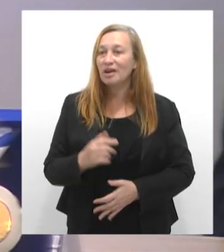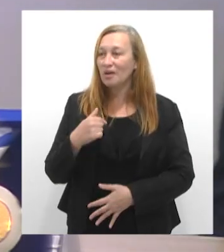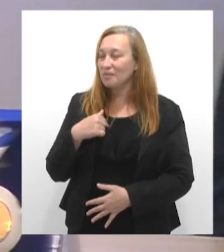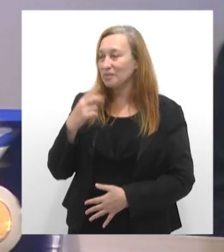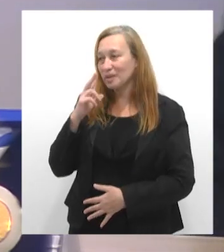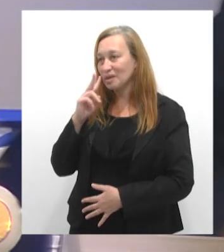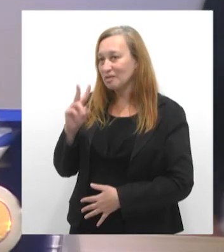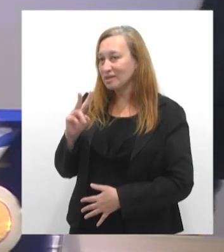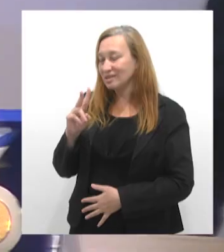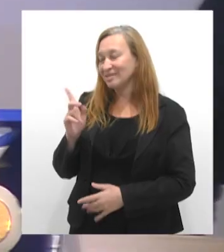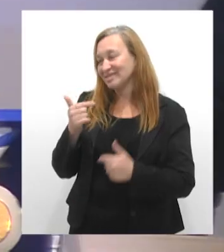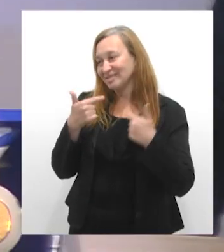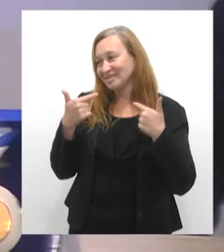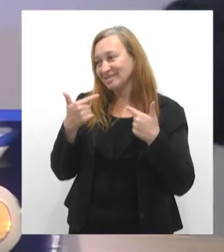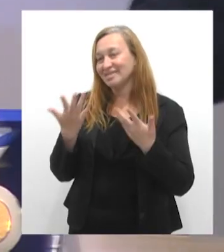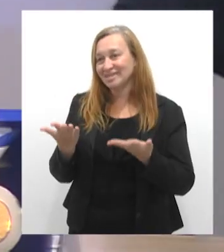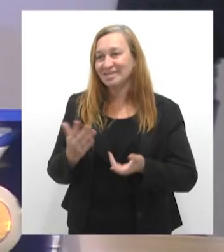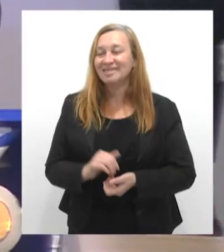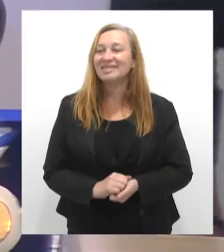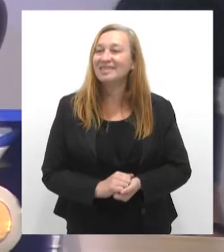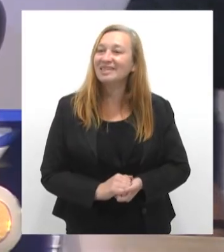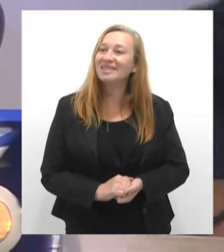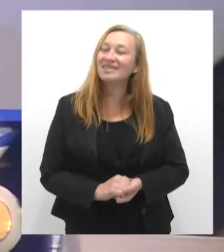logo sorriu.